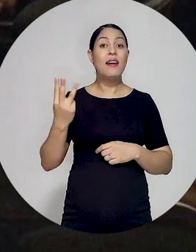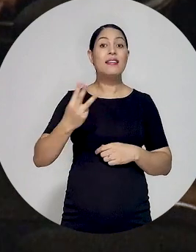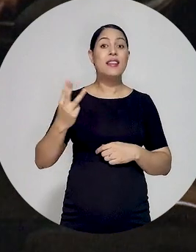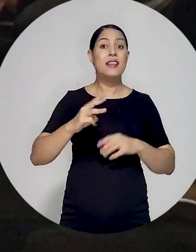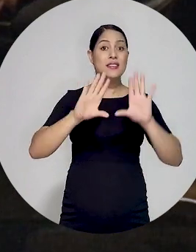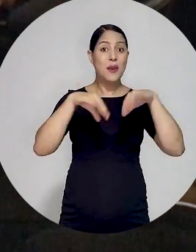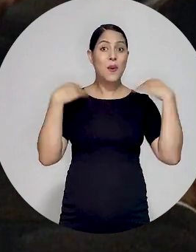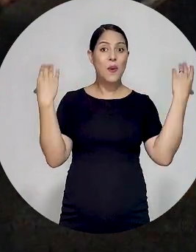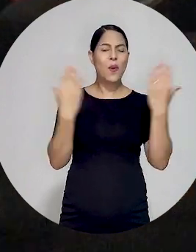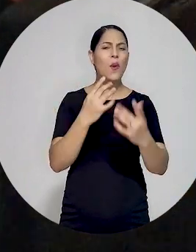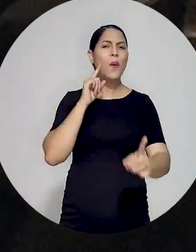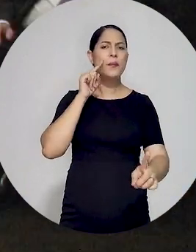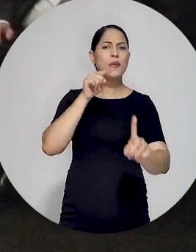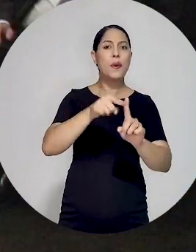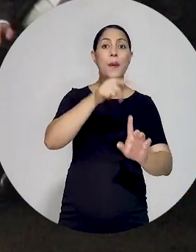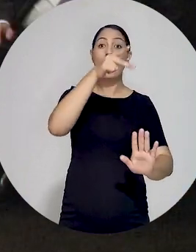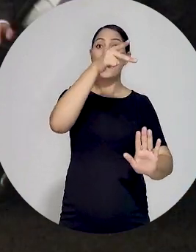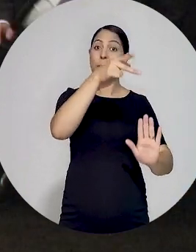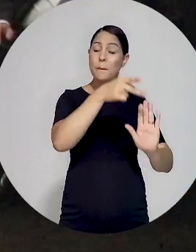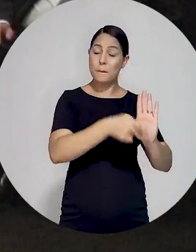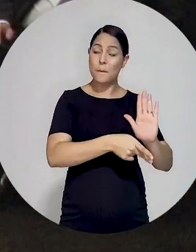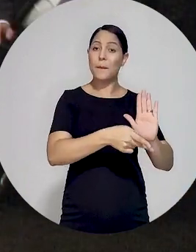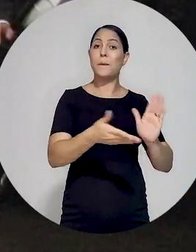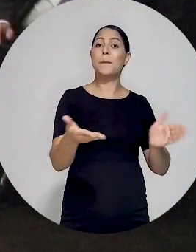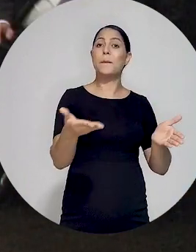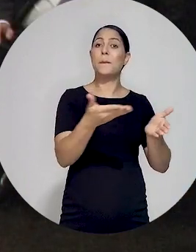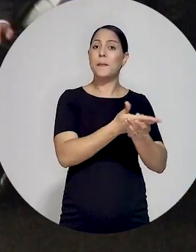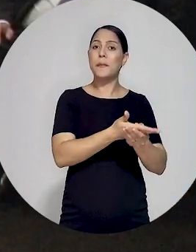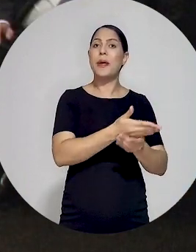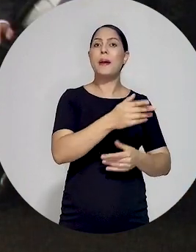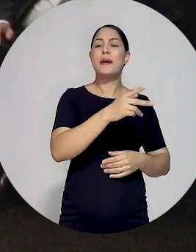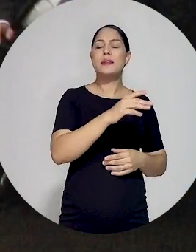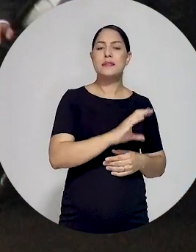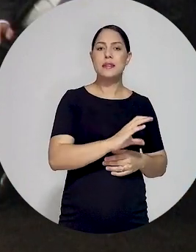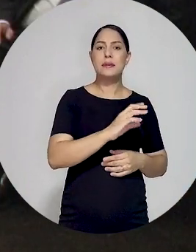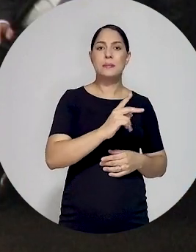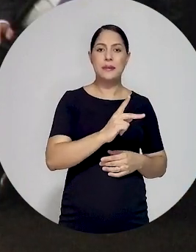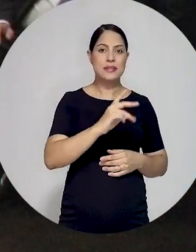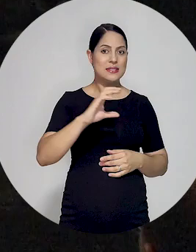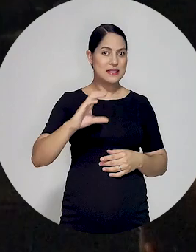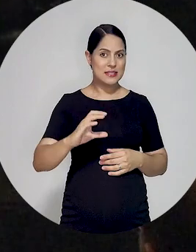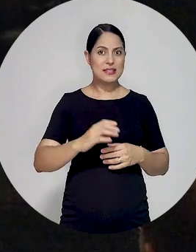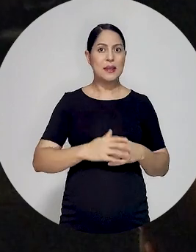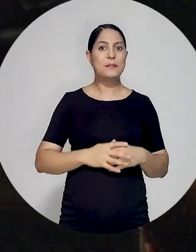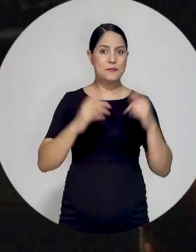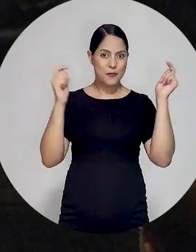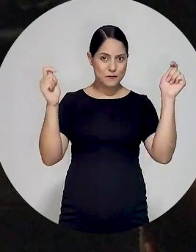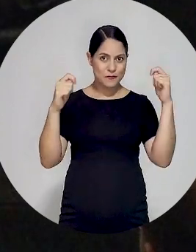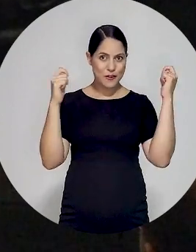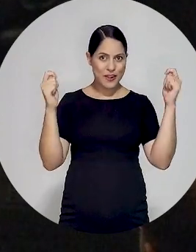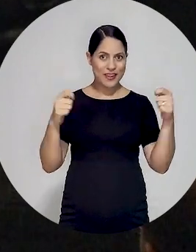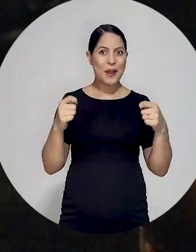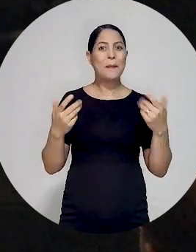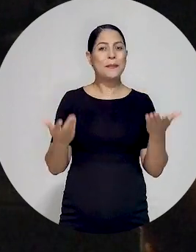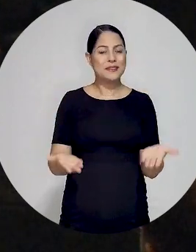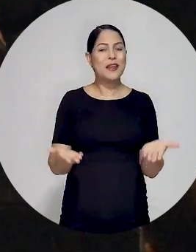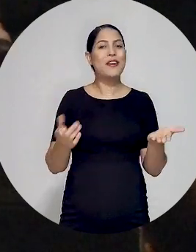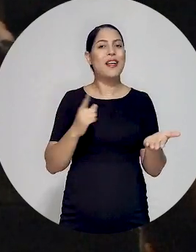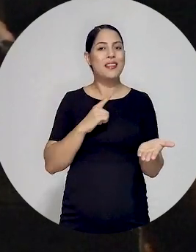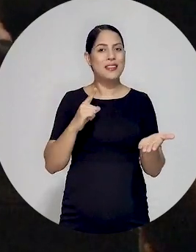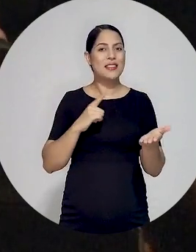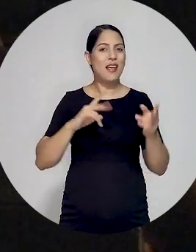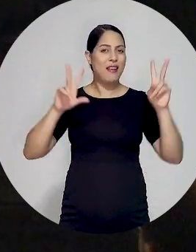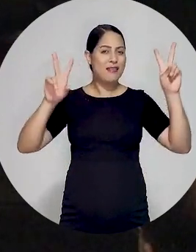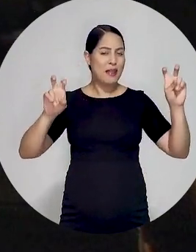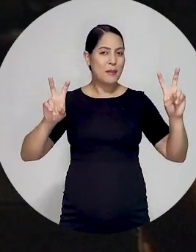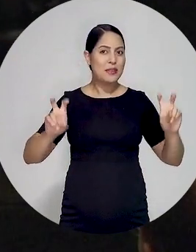3º Congresso Brasileiro de Processo Civil e o 8º Congresso de Processo Civil de Florianópolis. O evento